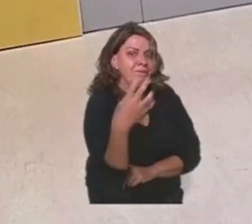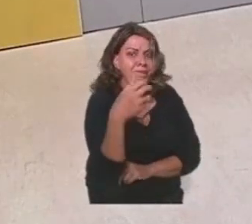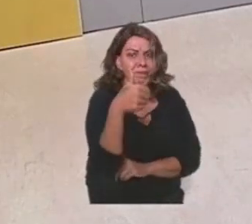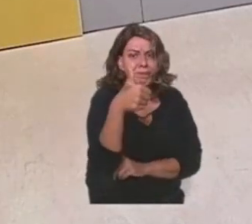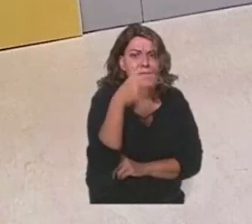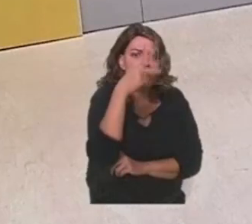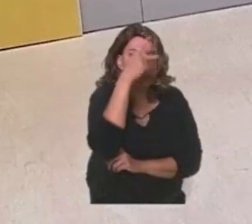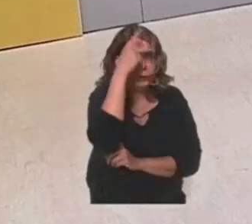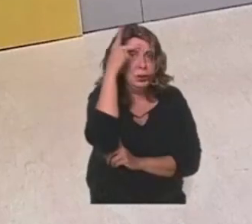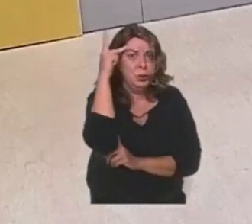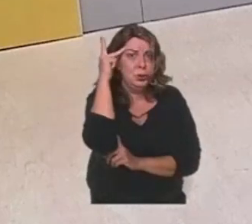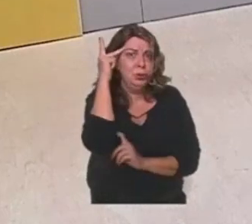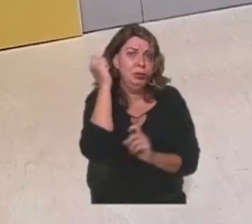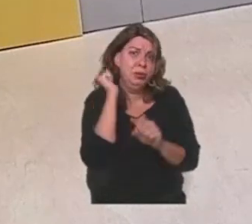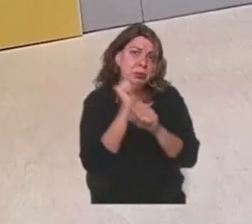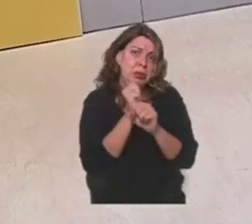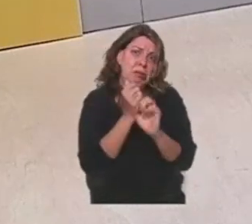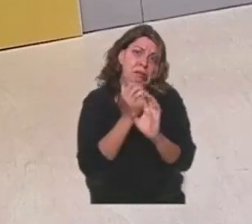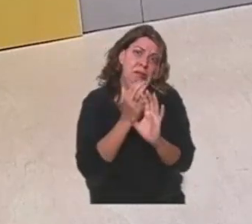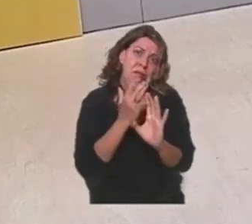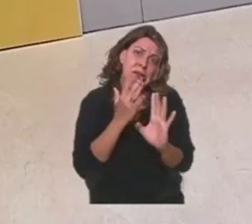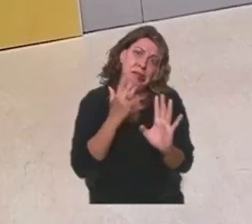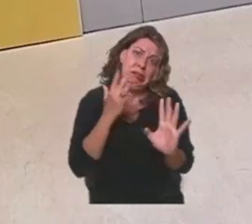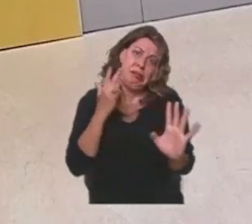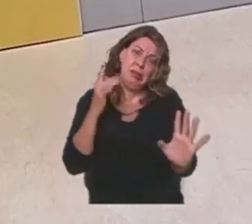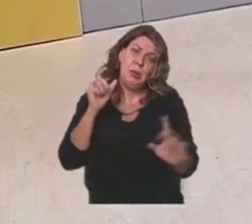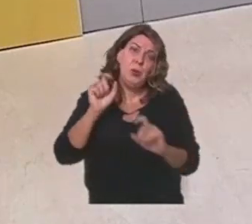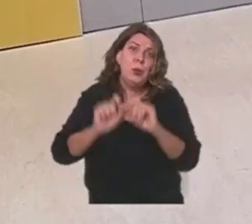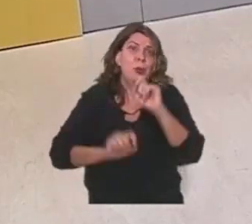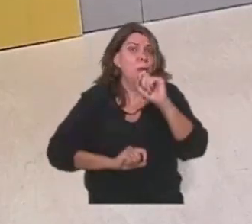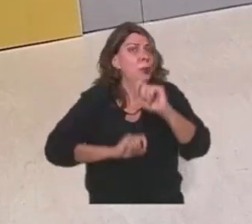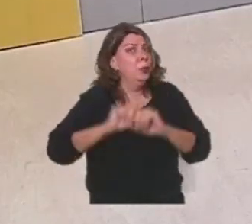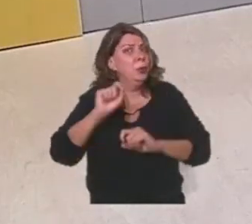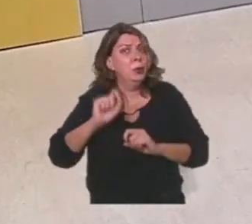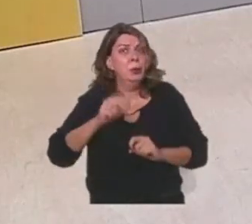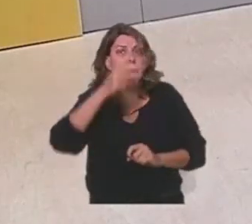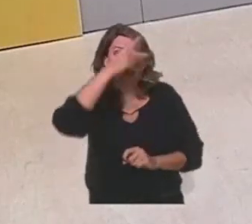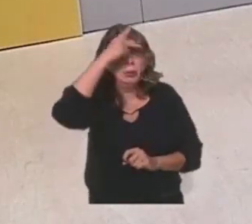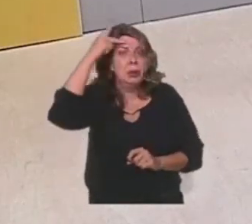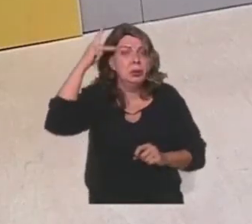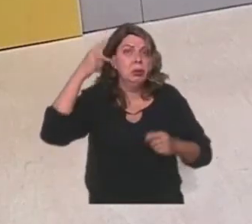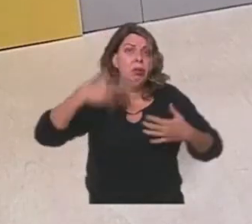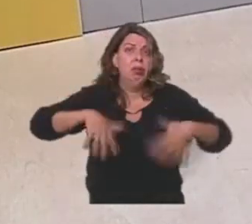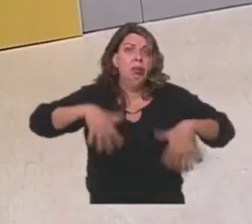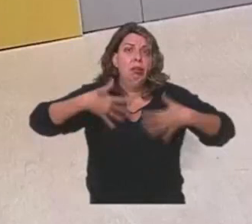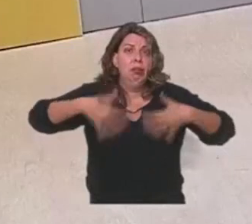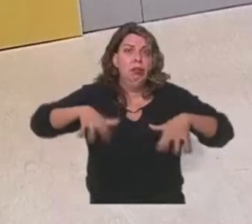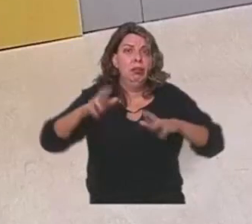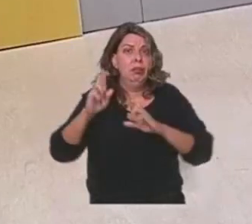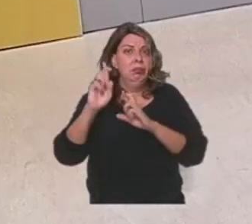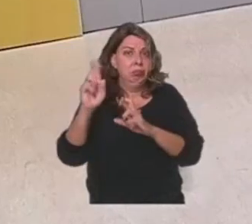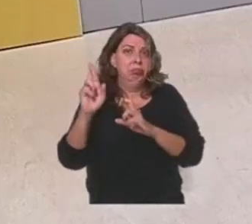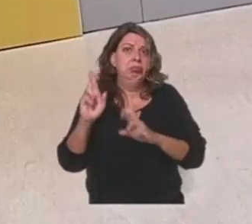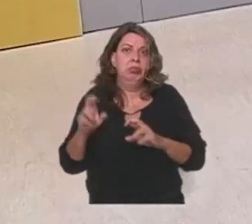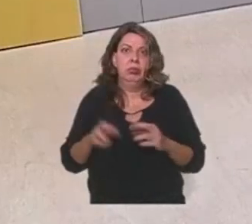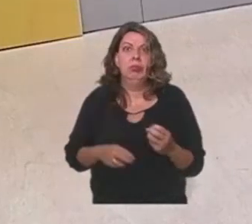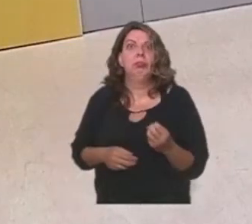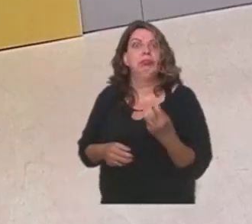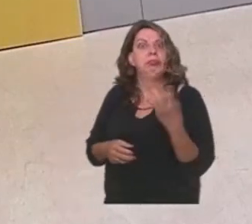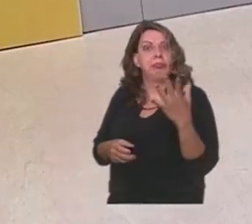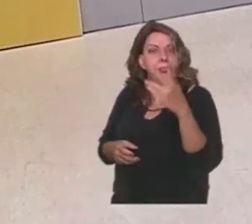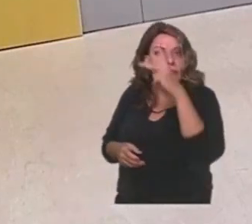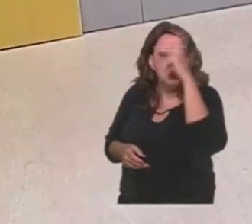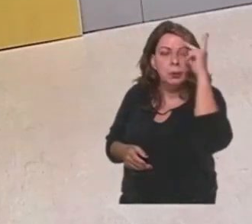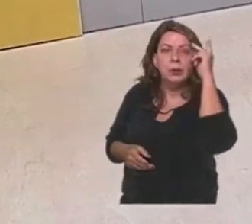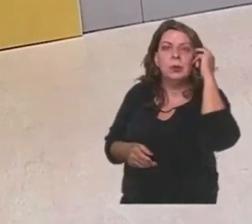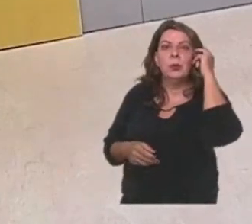41 Nossa. Títulos à expectativa. Que isso? Quanta gente na torcida, hein? Muita gente na